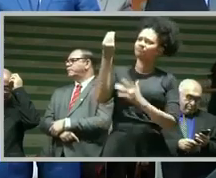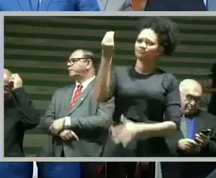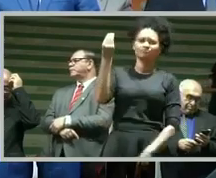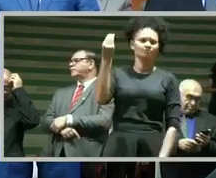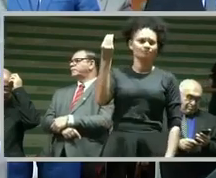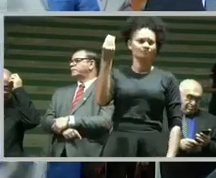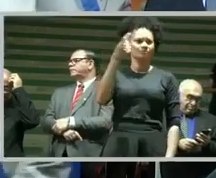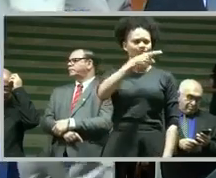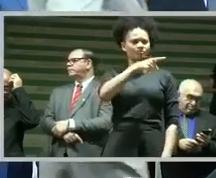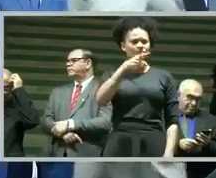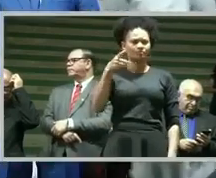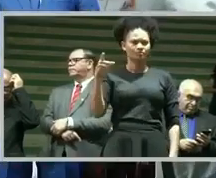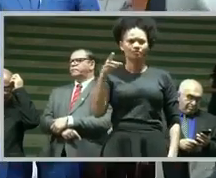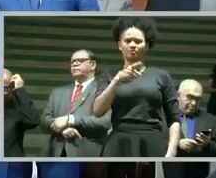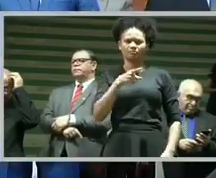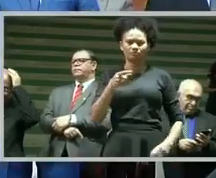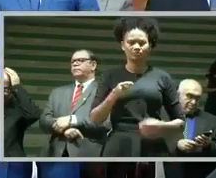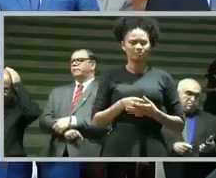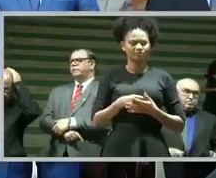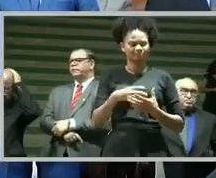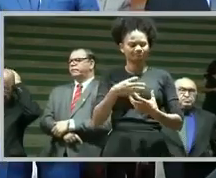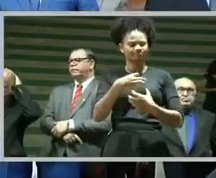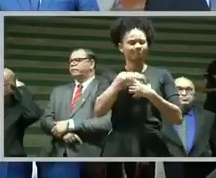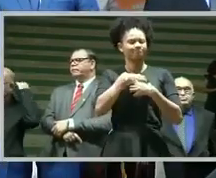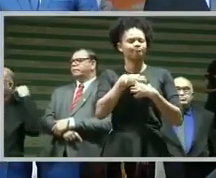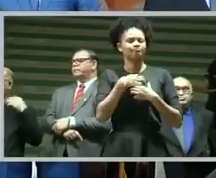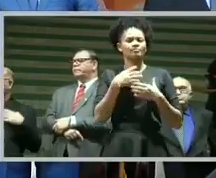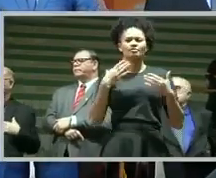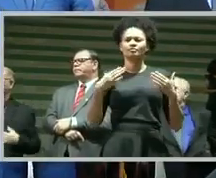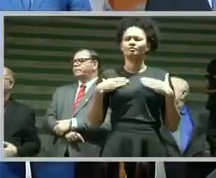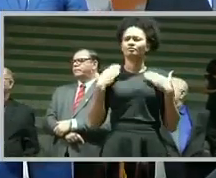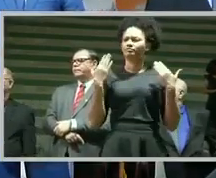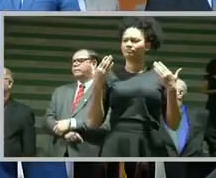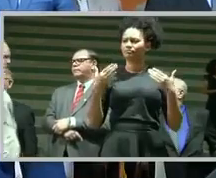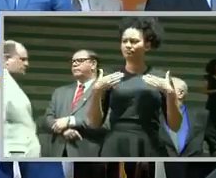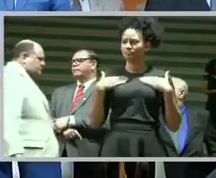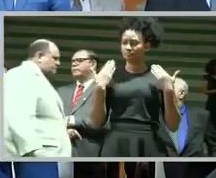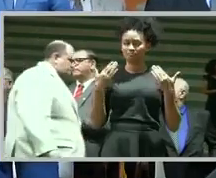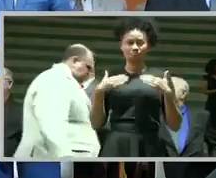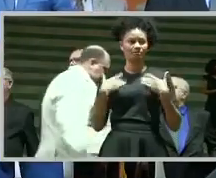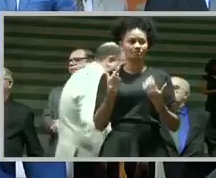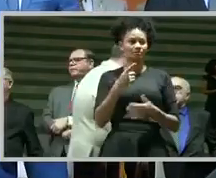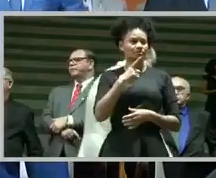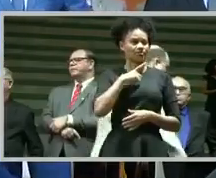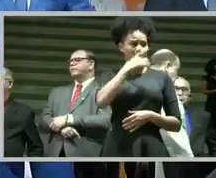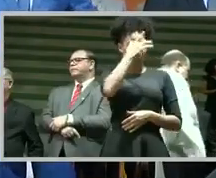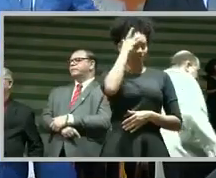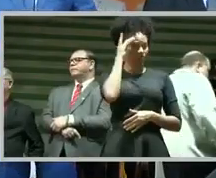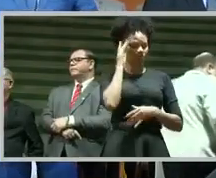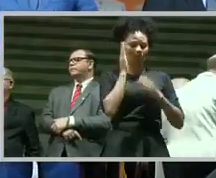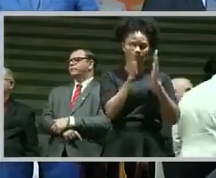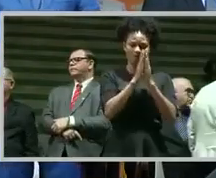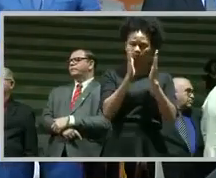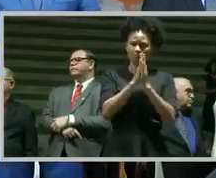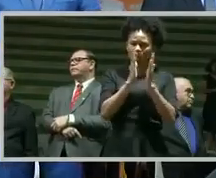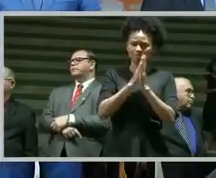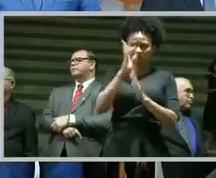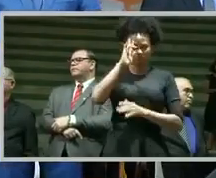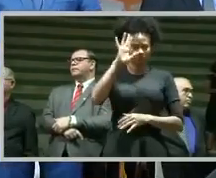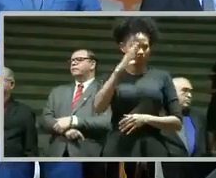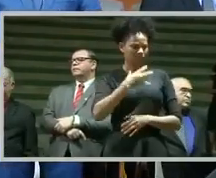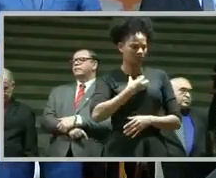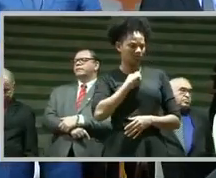para que você tenha acesso a esta alegria? Será que tem algum crente orando para que o Senhor salve nesta